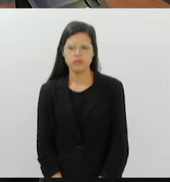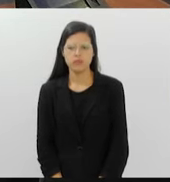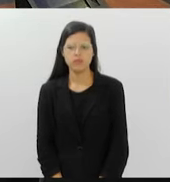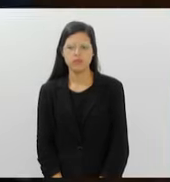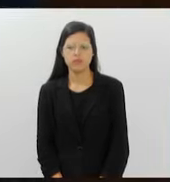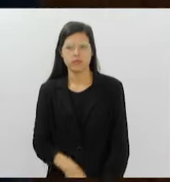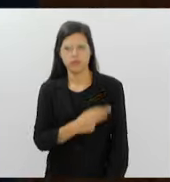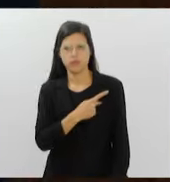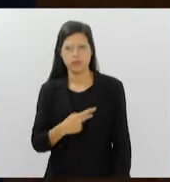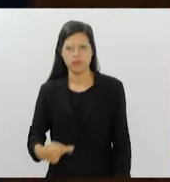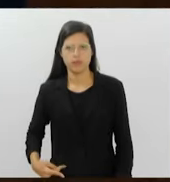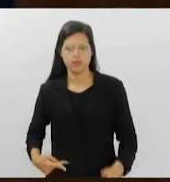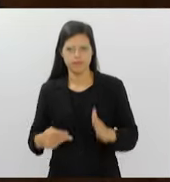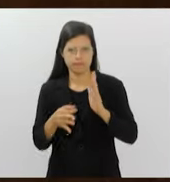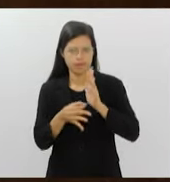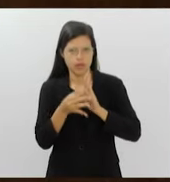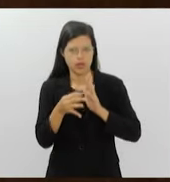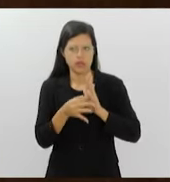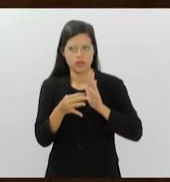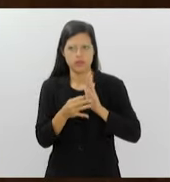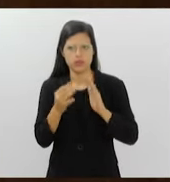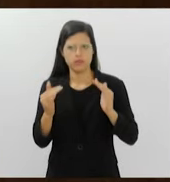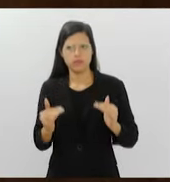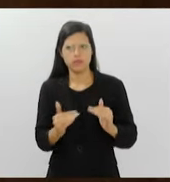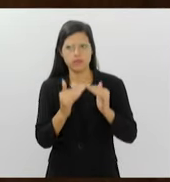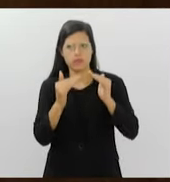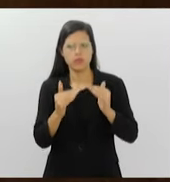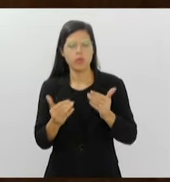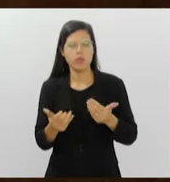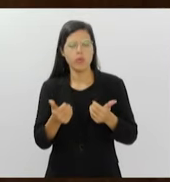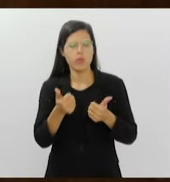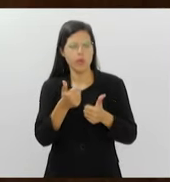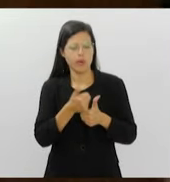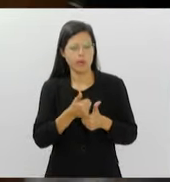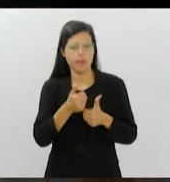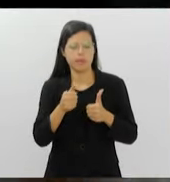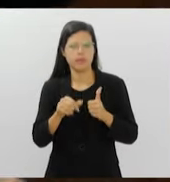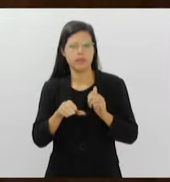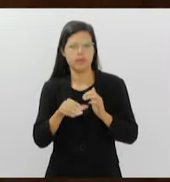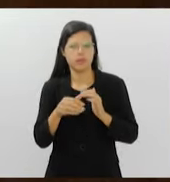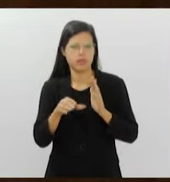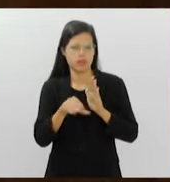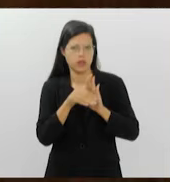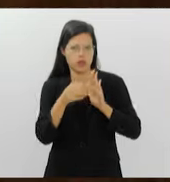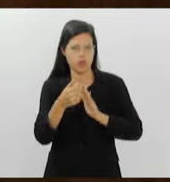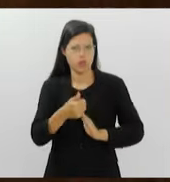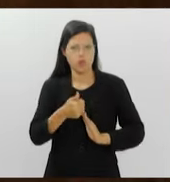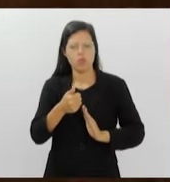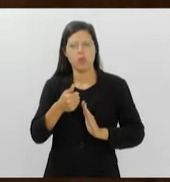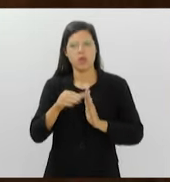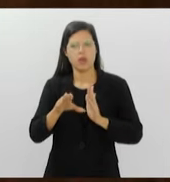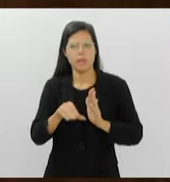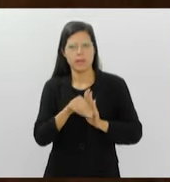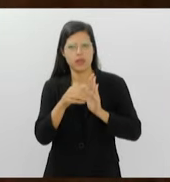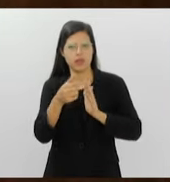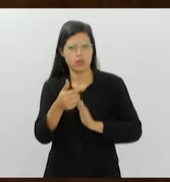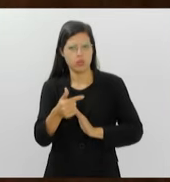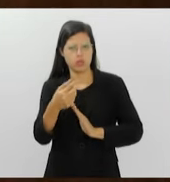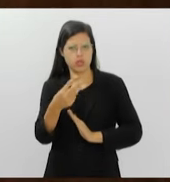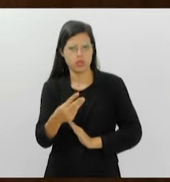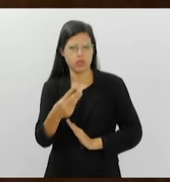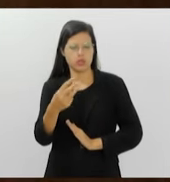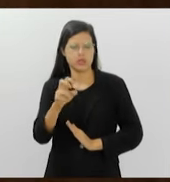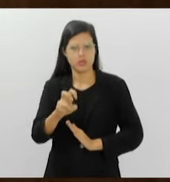Senhor presidente, parecer é favorável com subemenda à emenda número 1, favorável às emendas número 2,